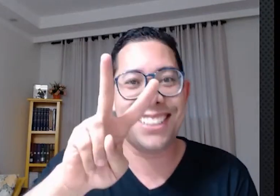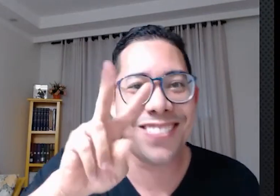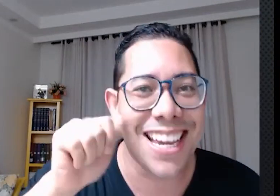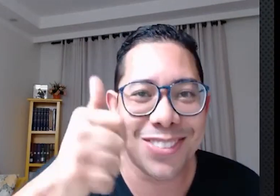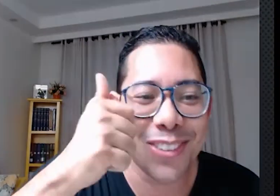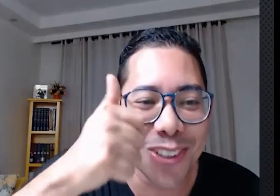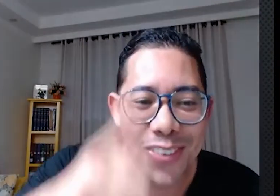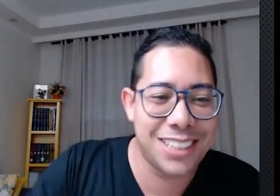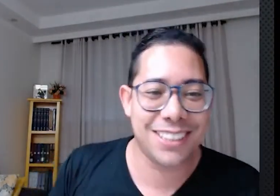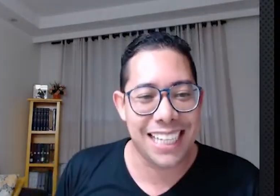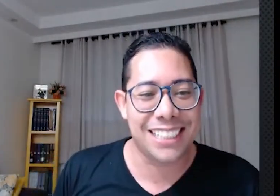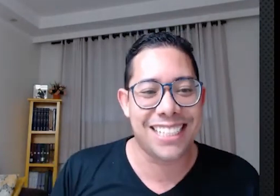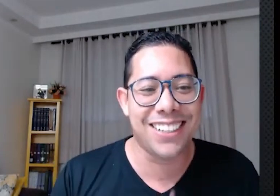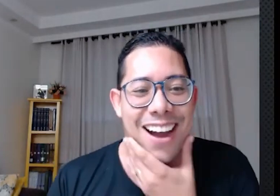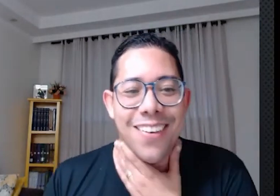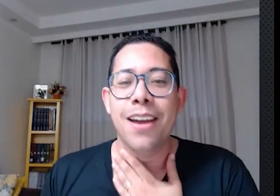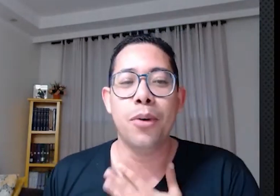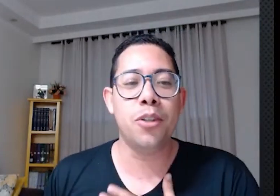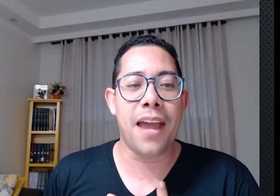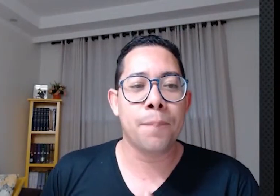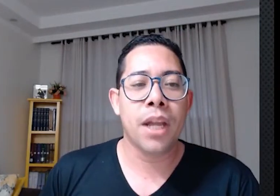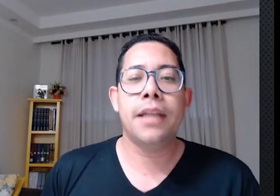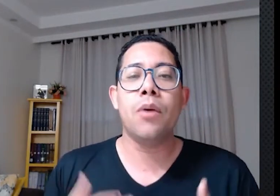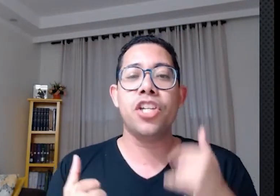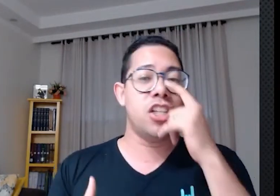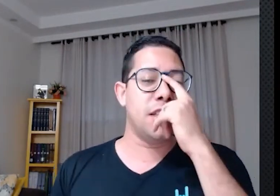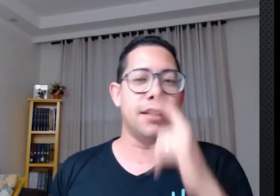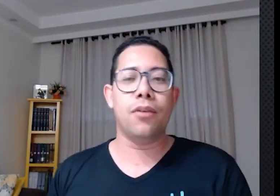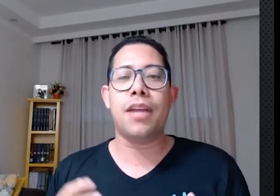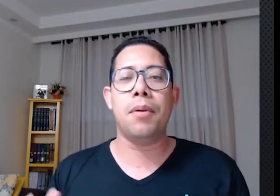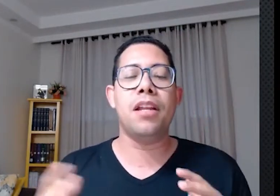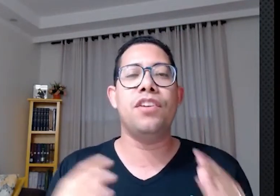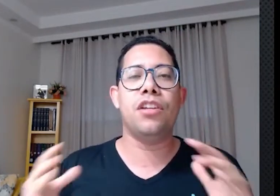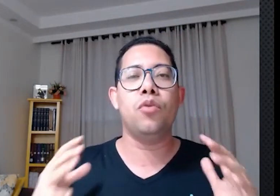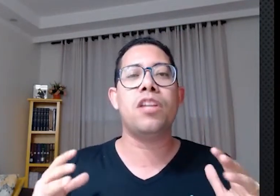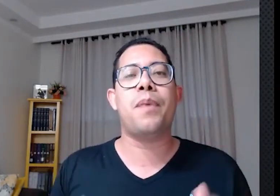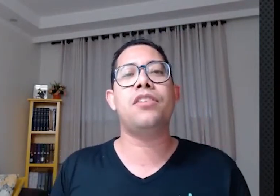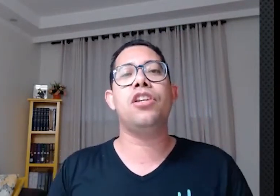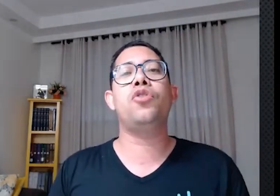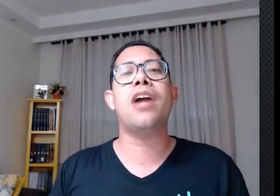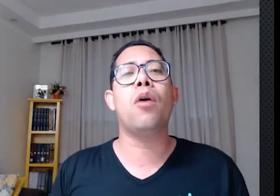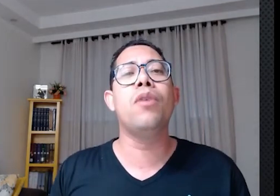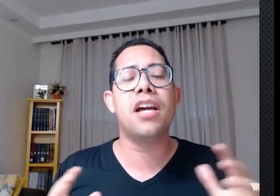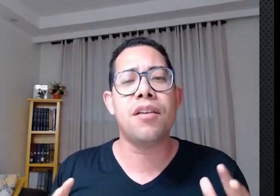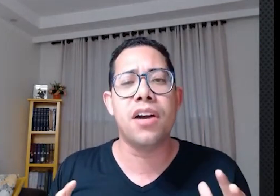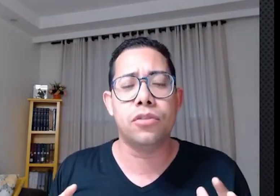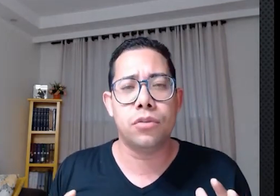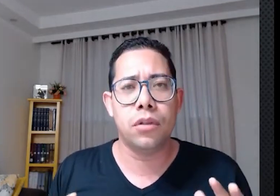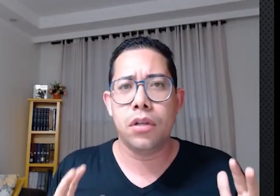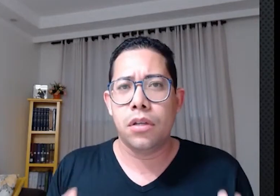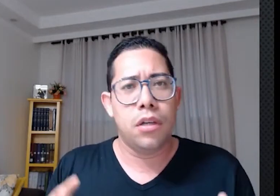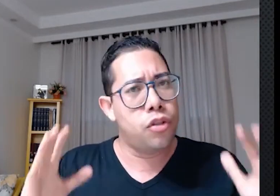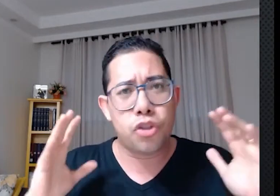Duas, isso mesmo, duas. Sensacional. Muito bem. Então, a gente entendendo que a Bíblia é dividida em duas partes, isso já é um grande